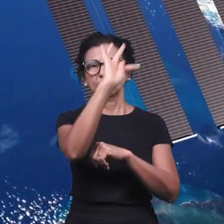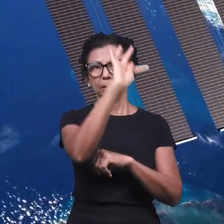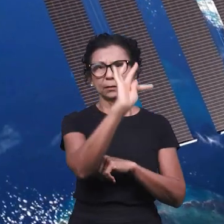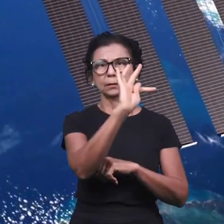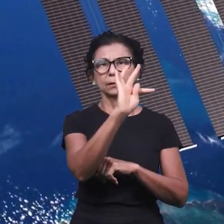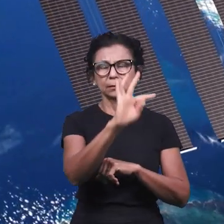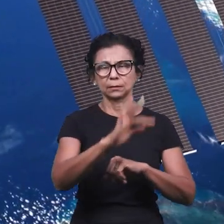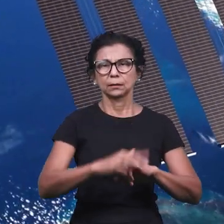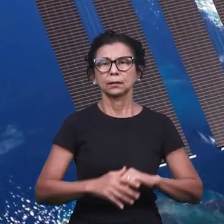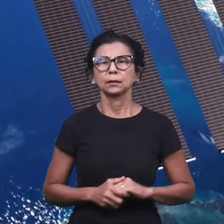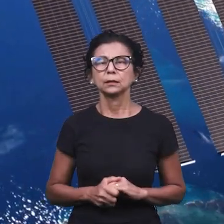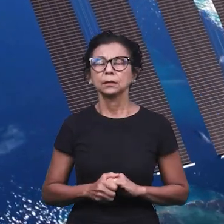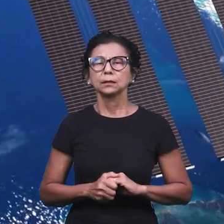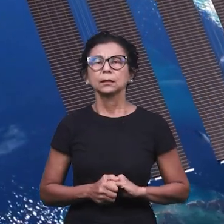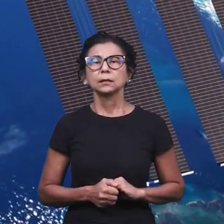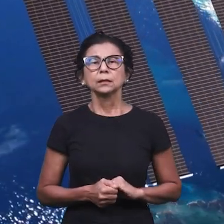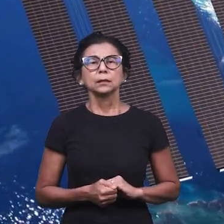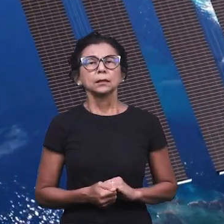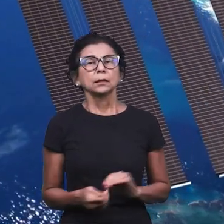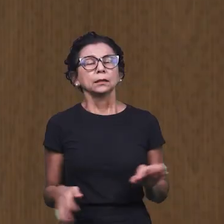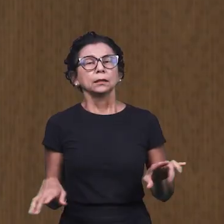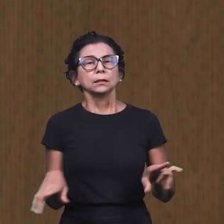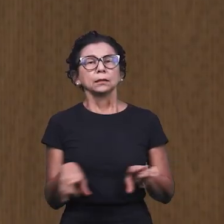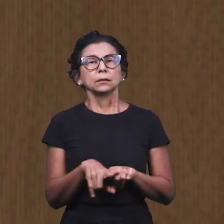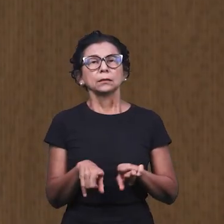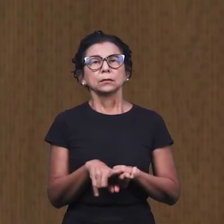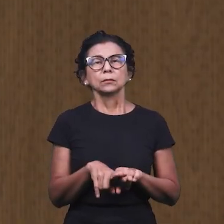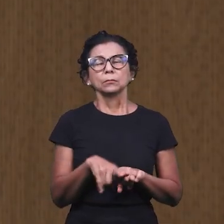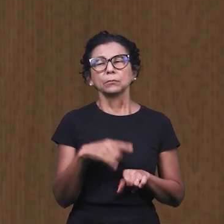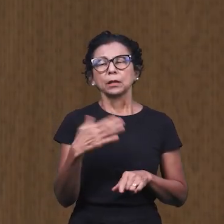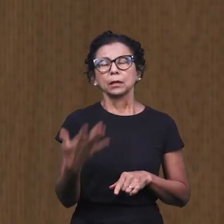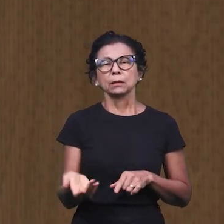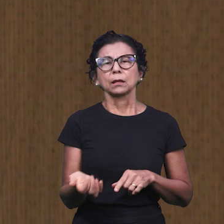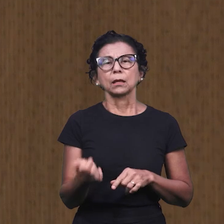coisa ultrapassada, é uma coisa